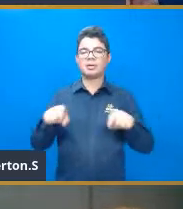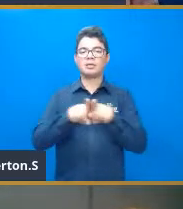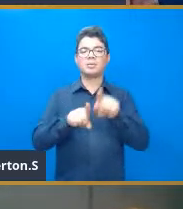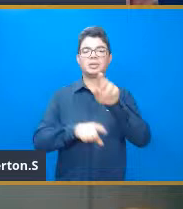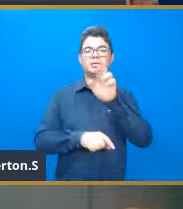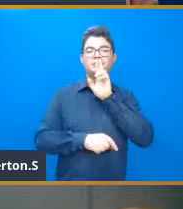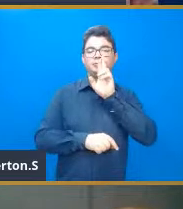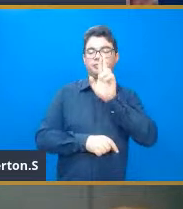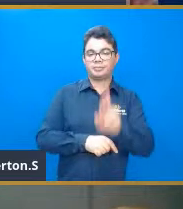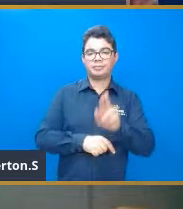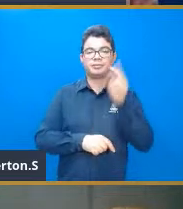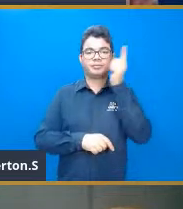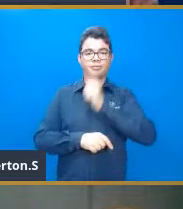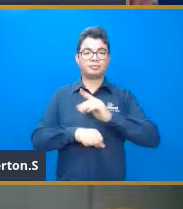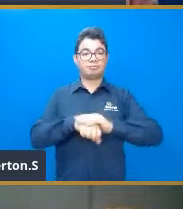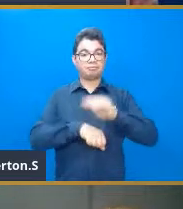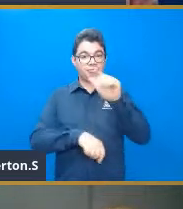né?